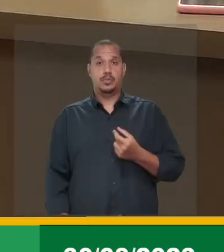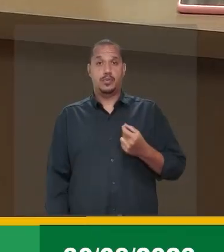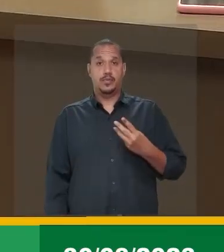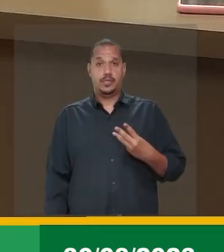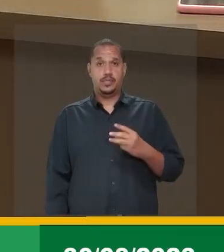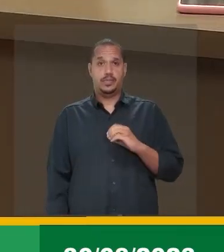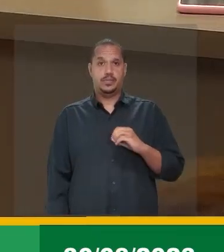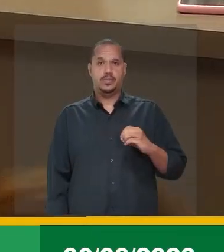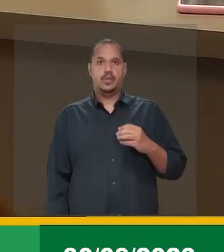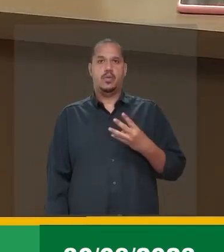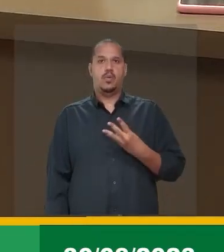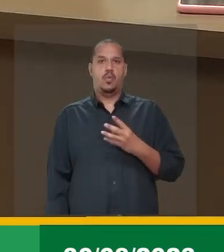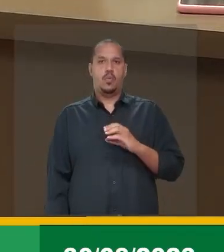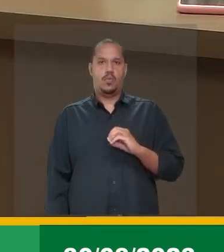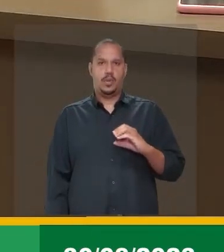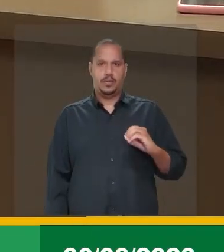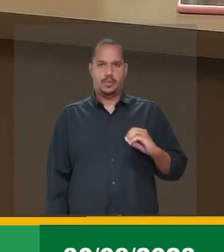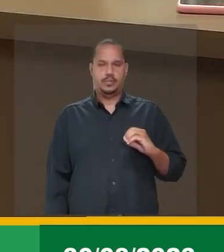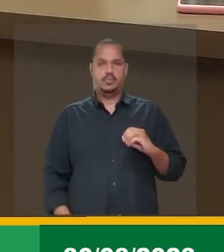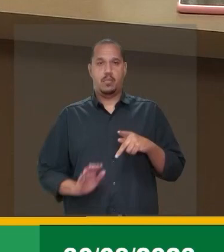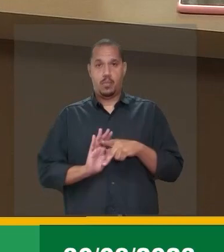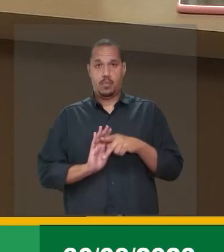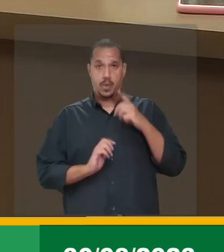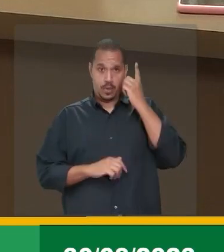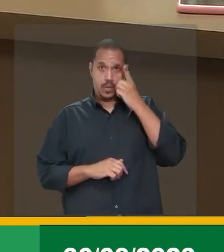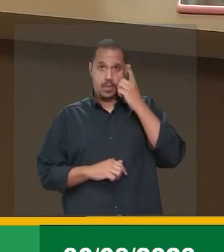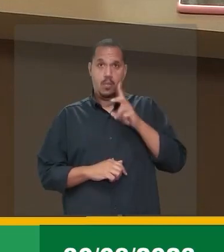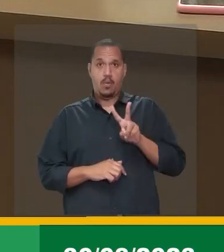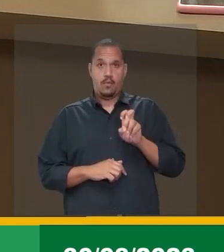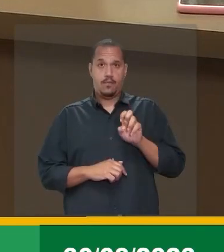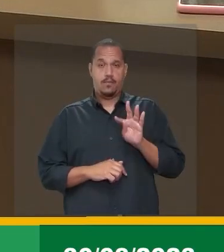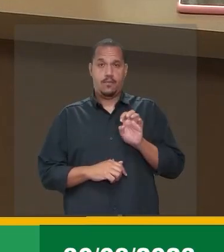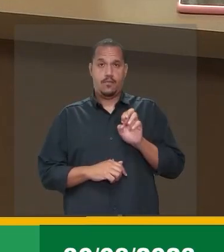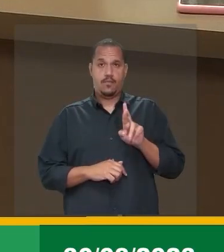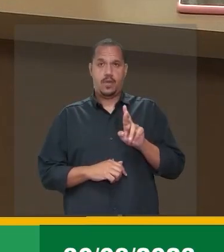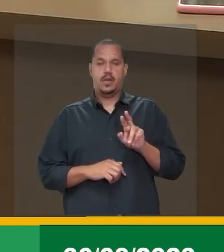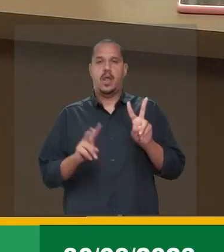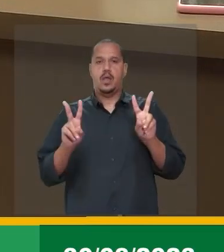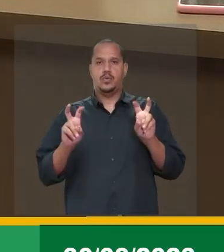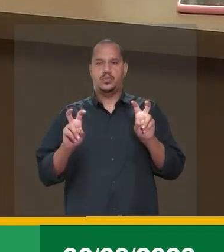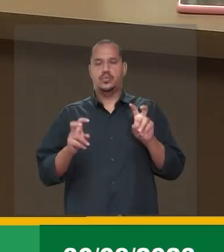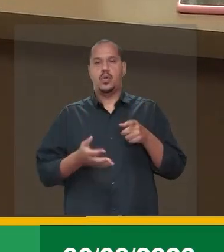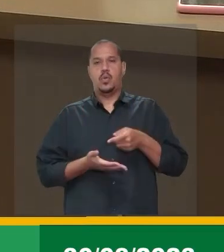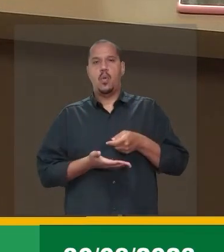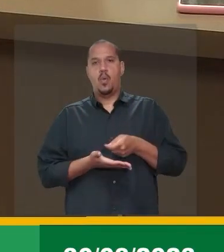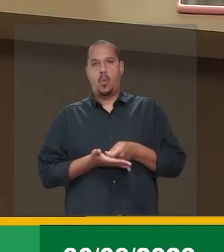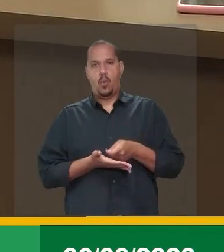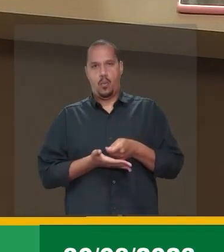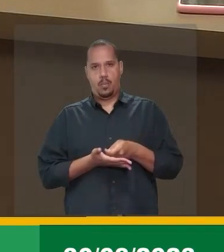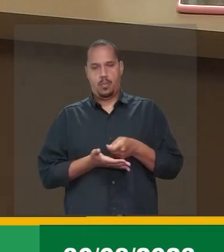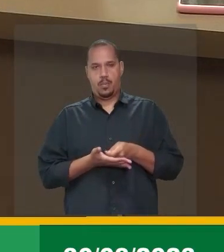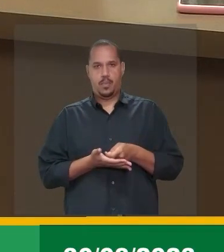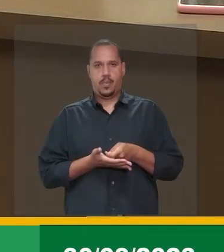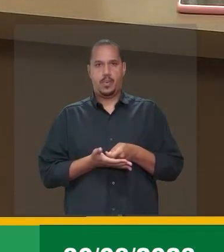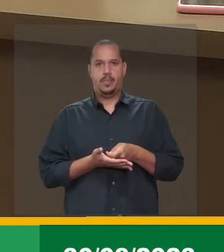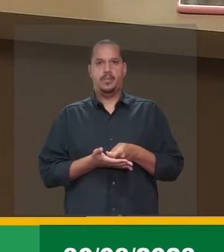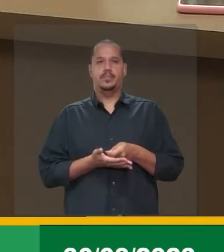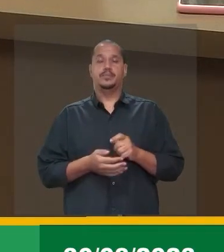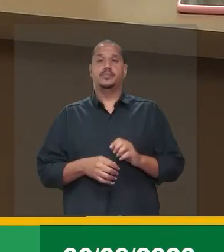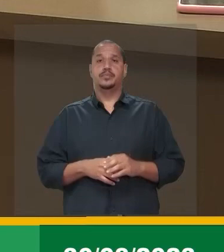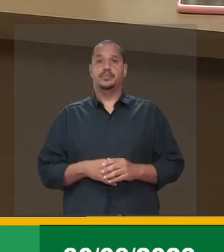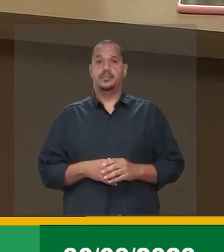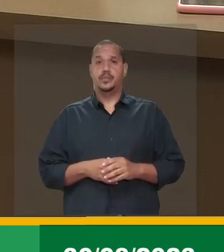000400 e autoria do deputado Beto Martins dispõe sobre a obrigatoriedade de disponibilização